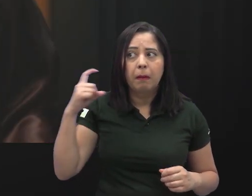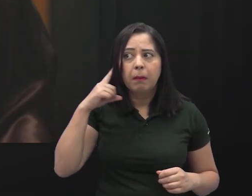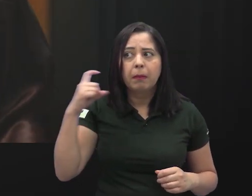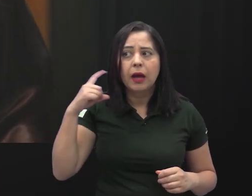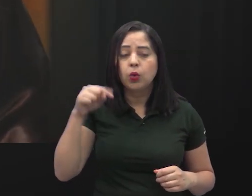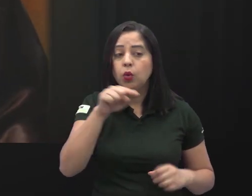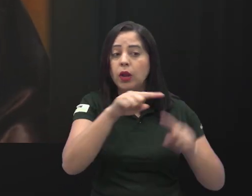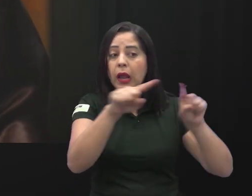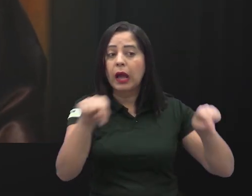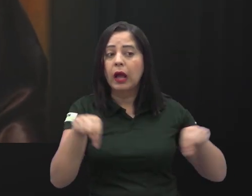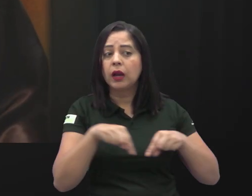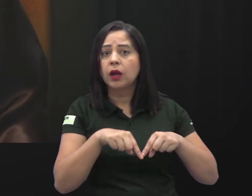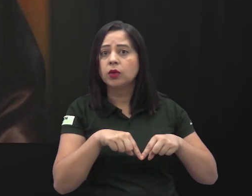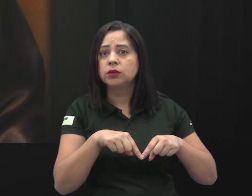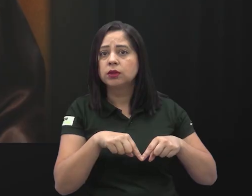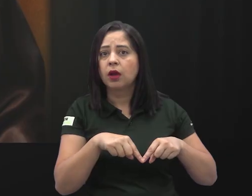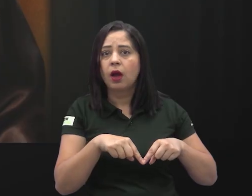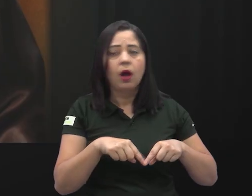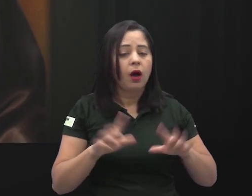Que barulho foi esse na cozinha?